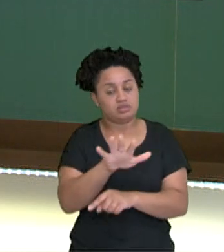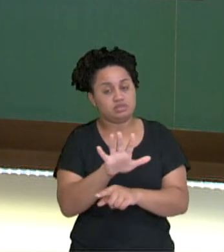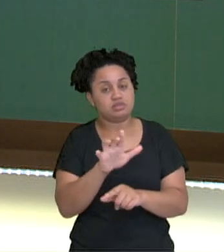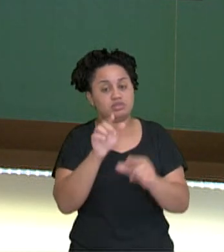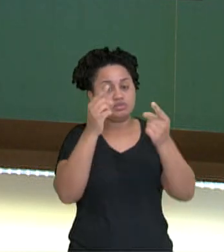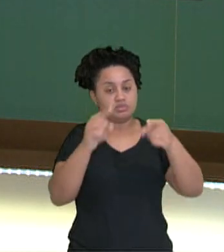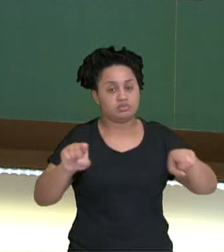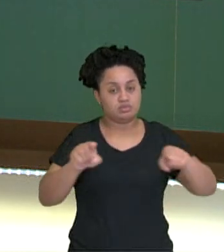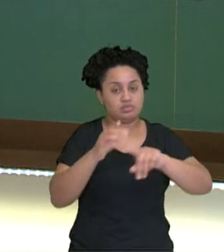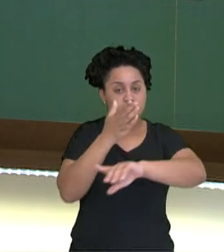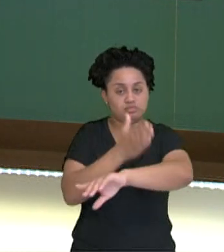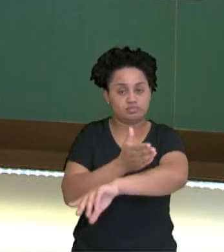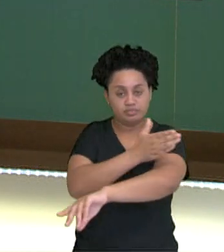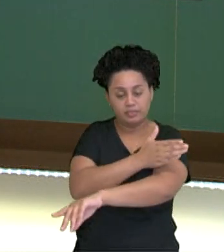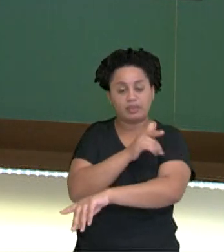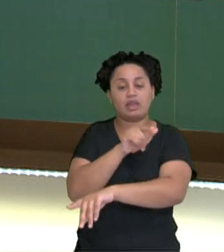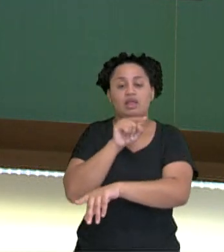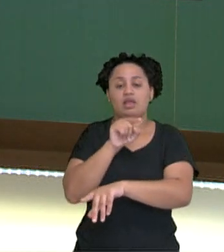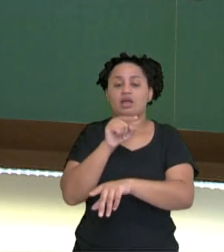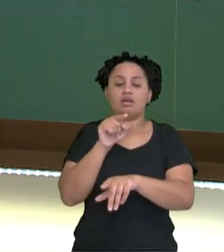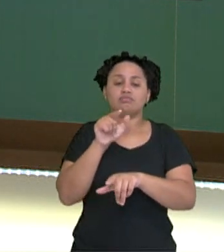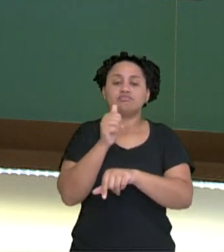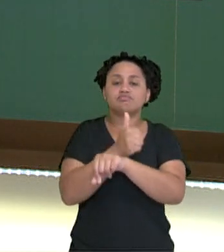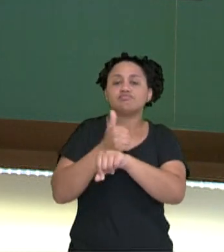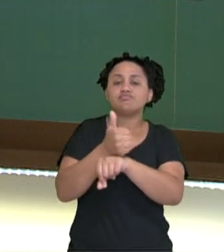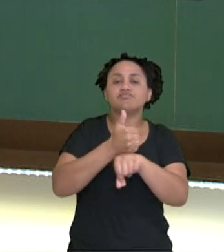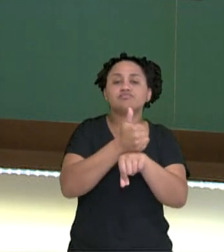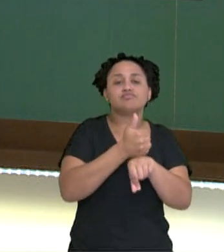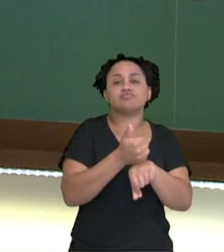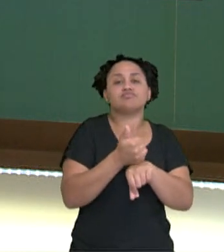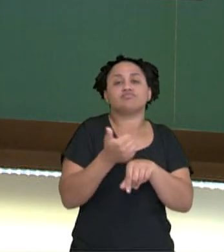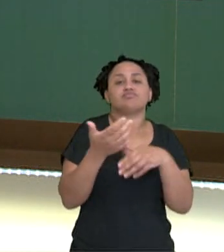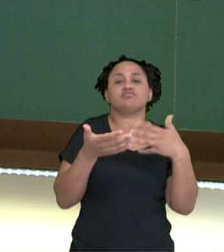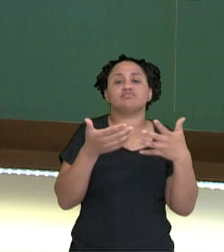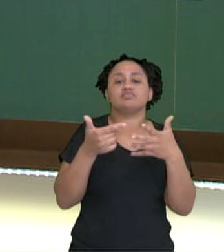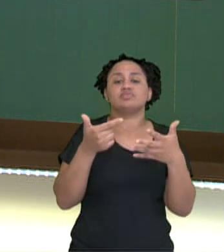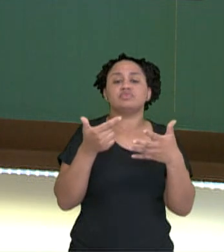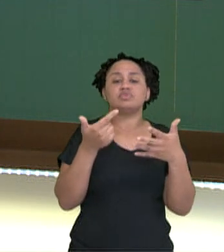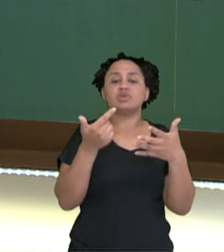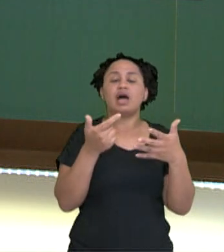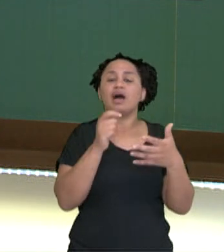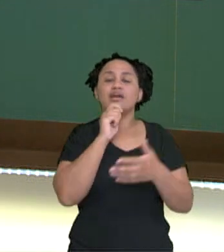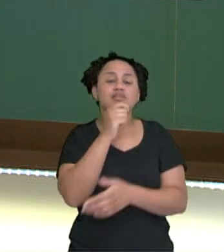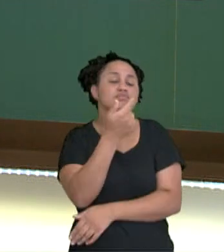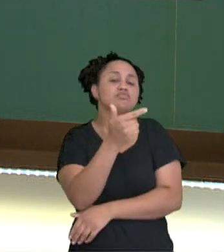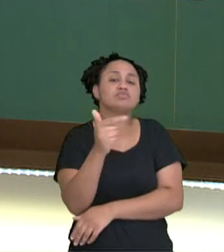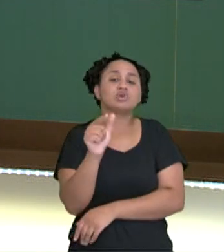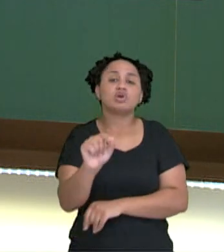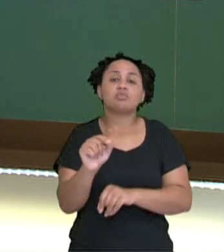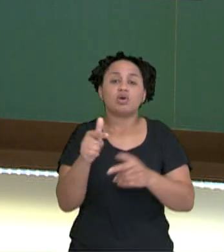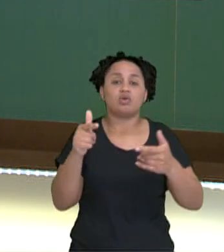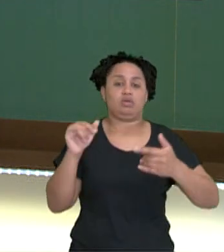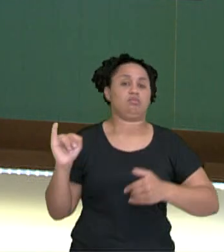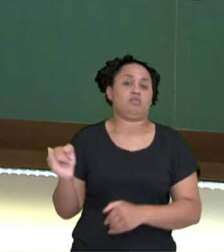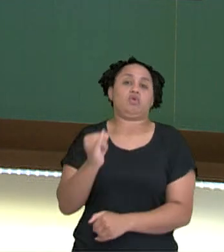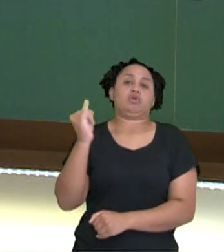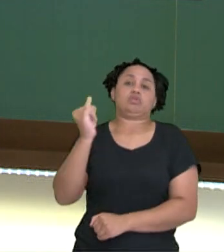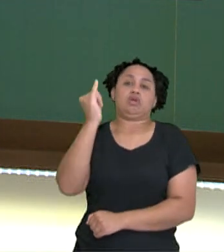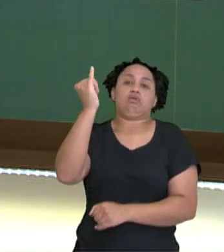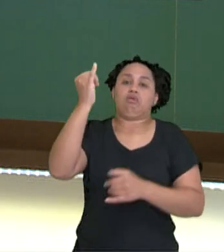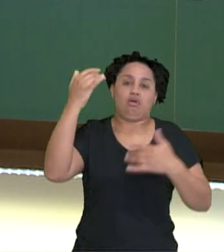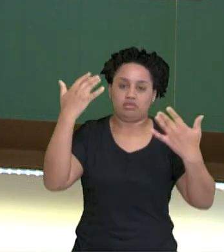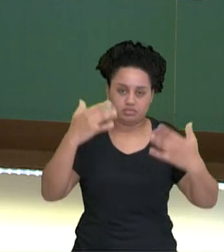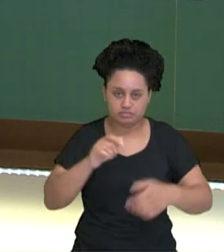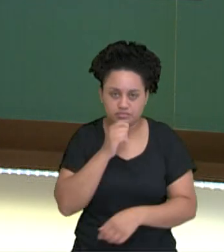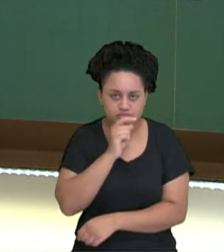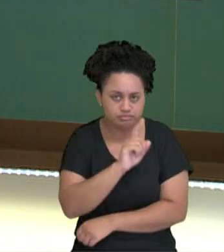Média, o músico não tinha, a música ainda não era tido como algo importante, tão importante